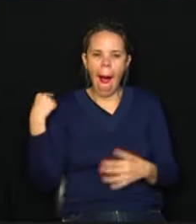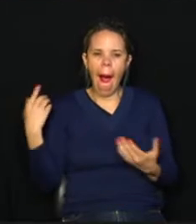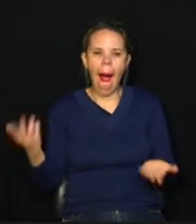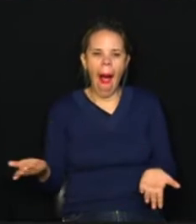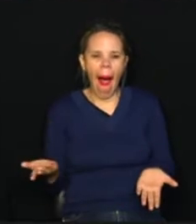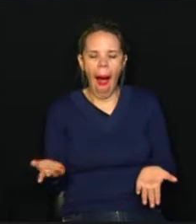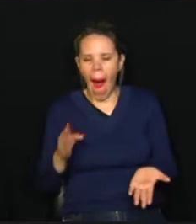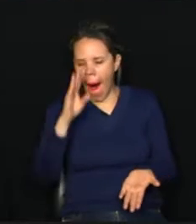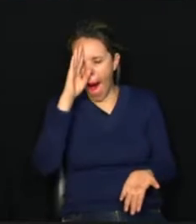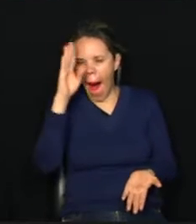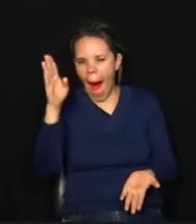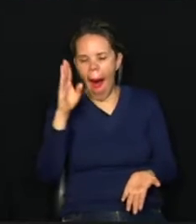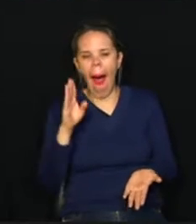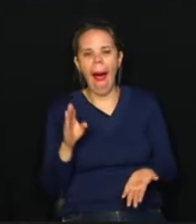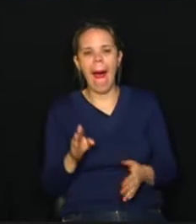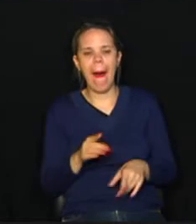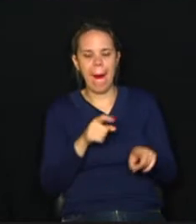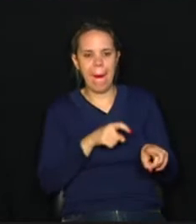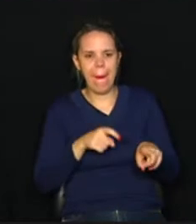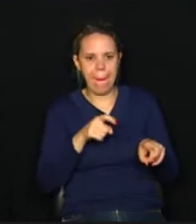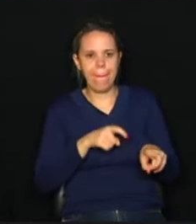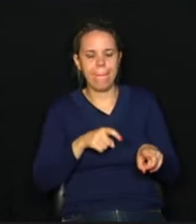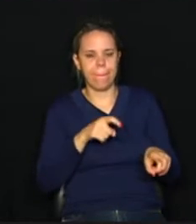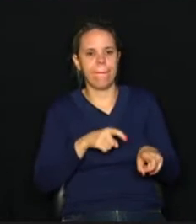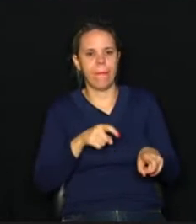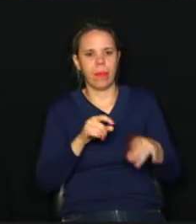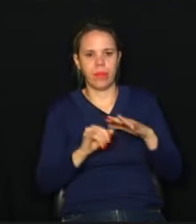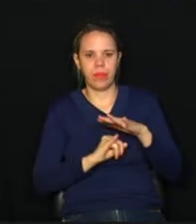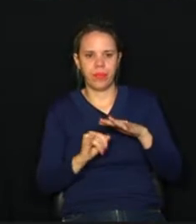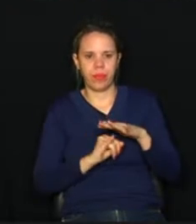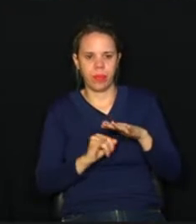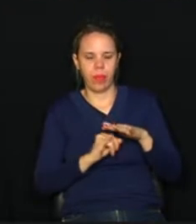nas principais áreas de cultivo do Instituto Agronômico.